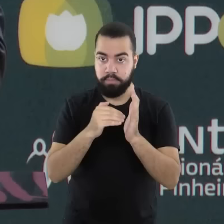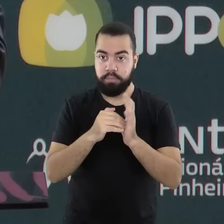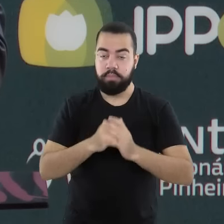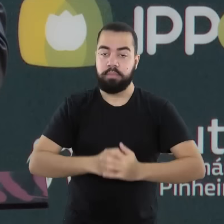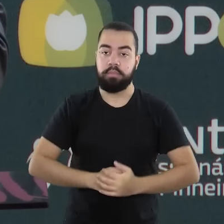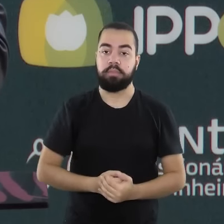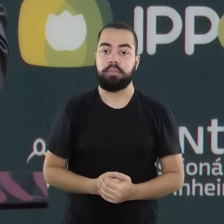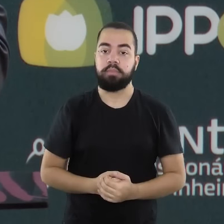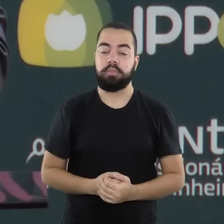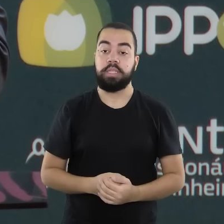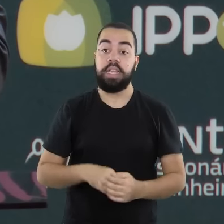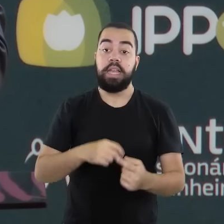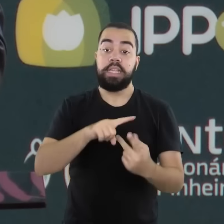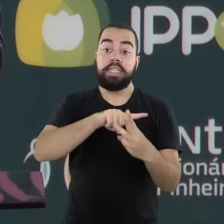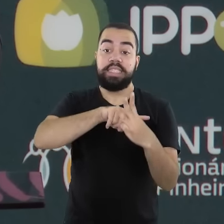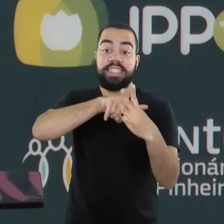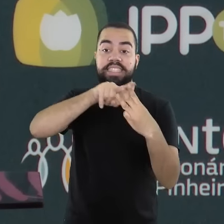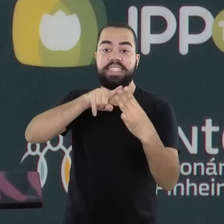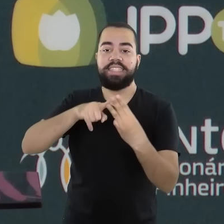ele promete três coisas.